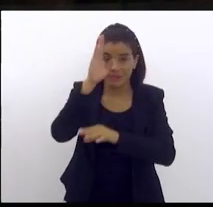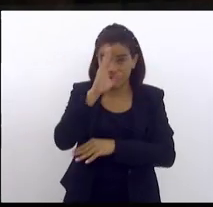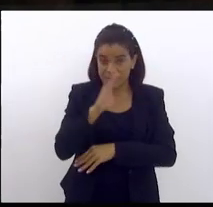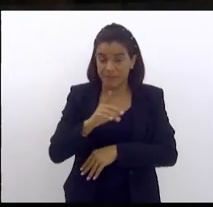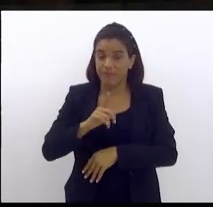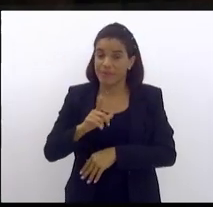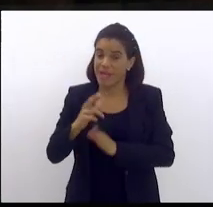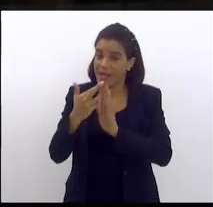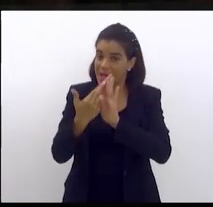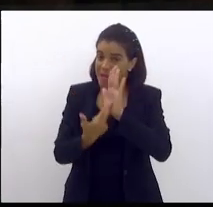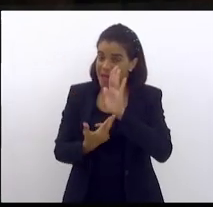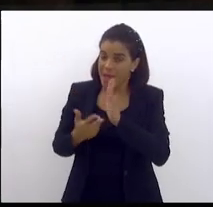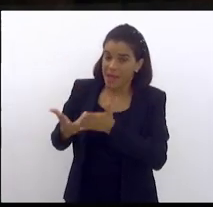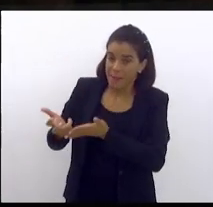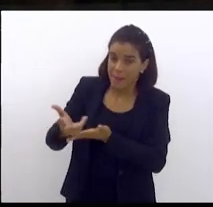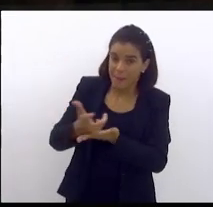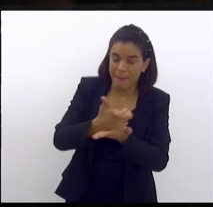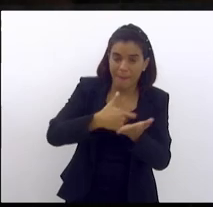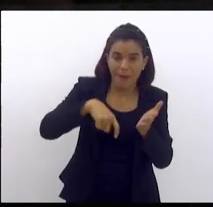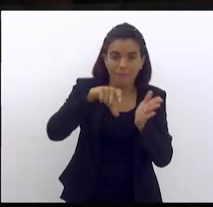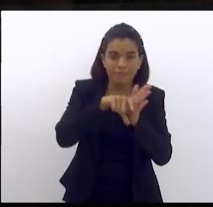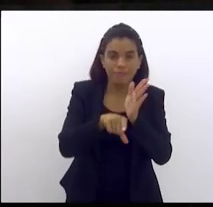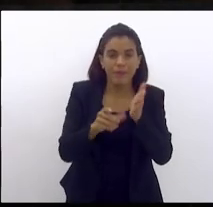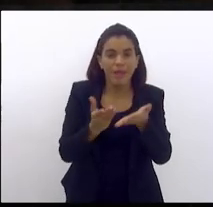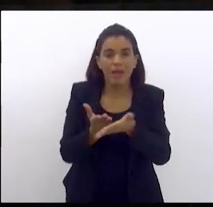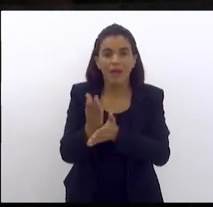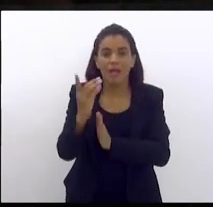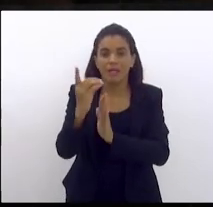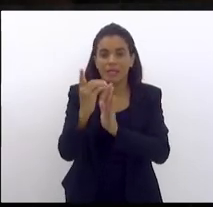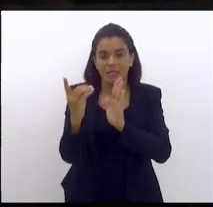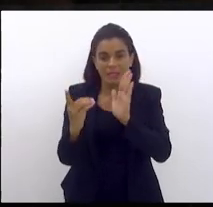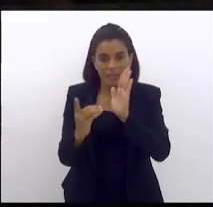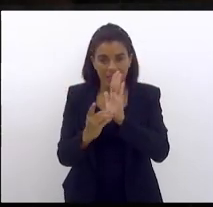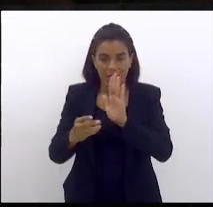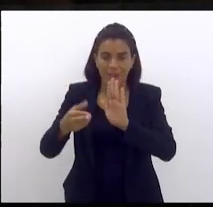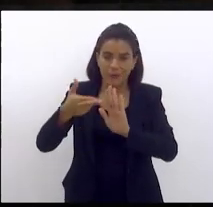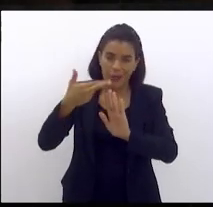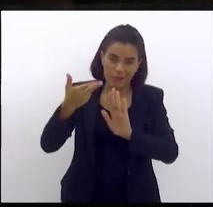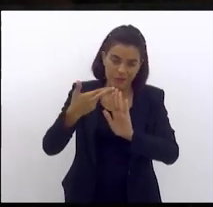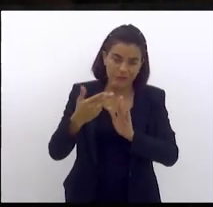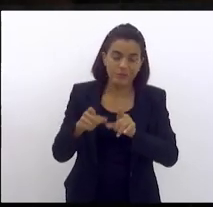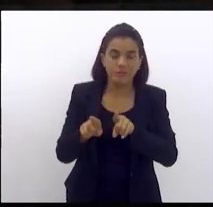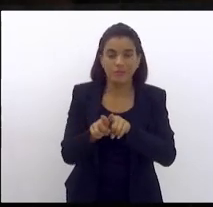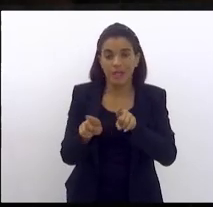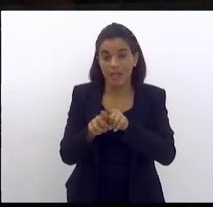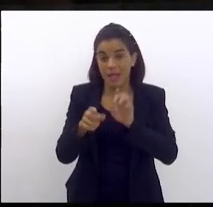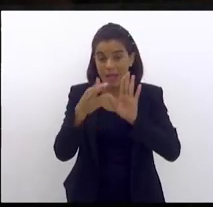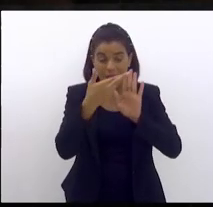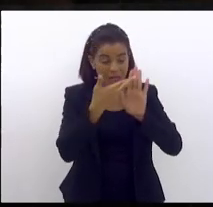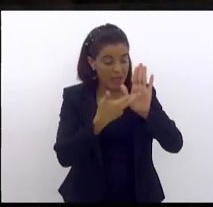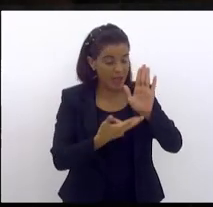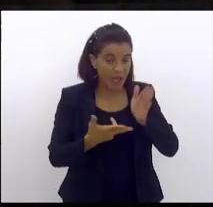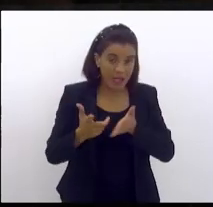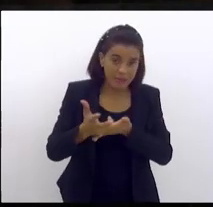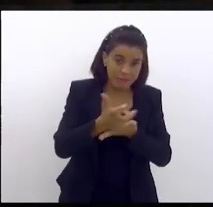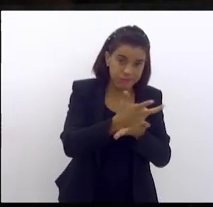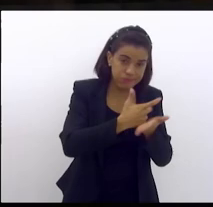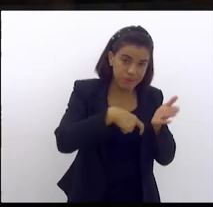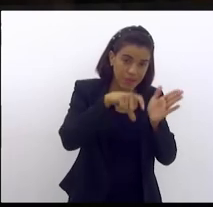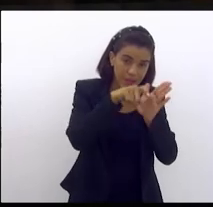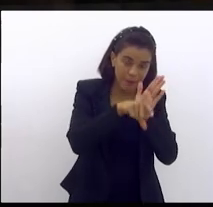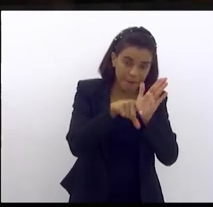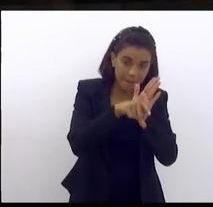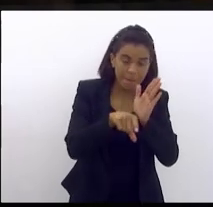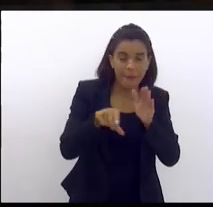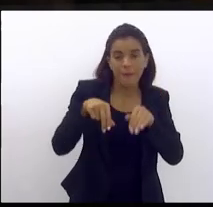tributárias a aprovadas por decretos e resoluções e tem regras tributárias que são da União